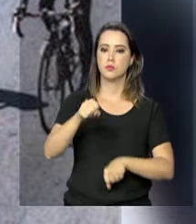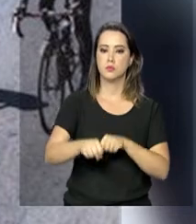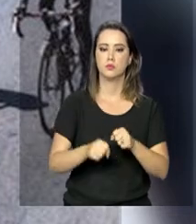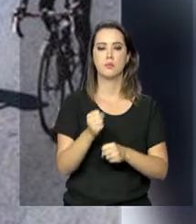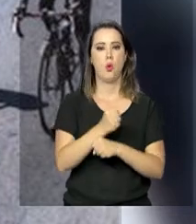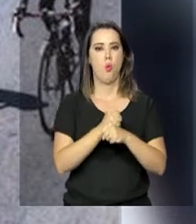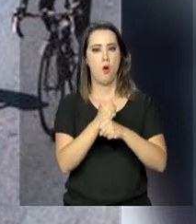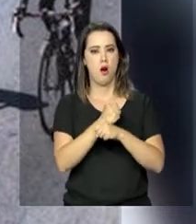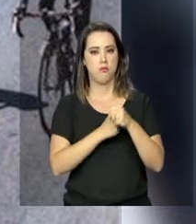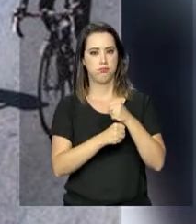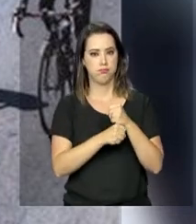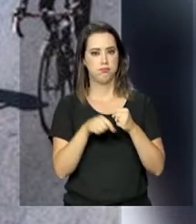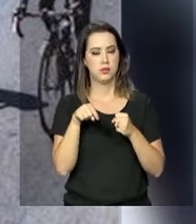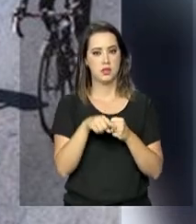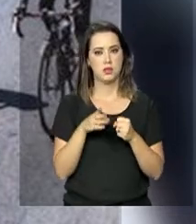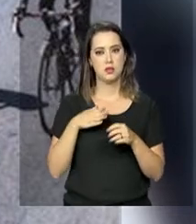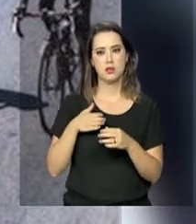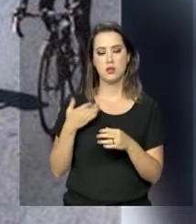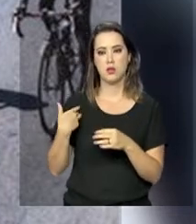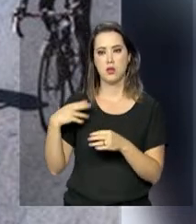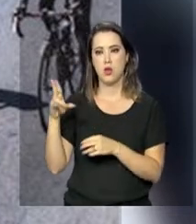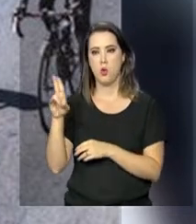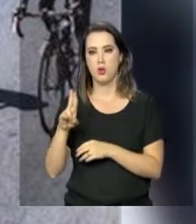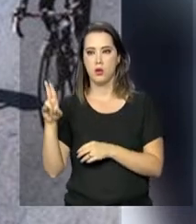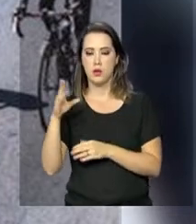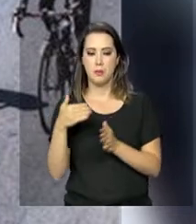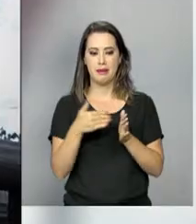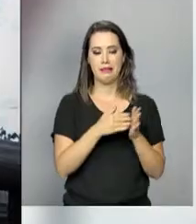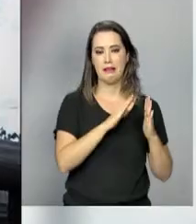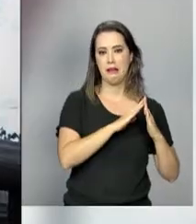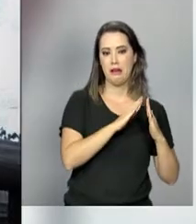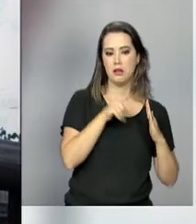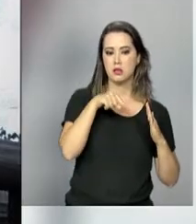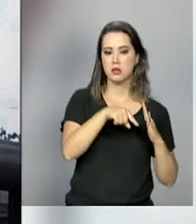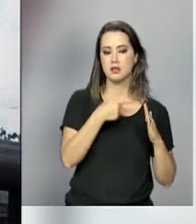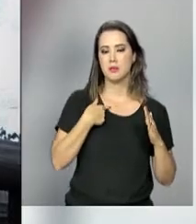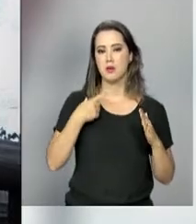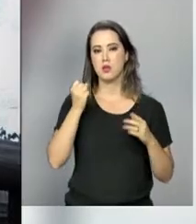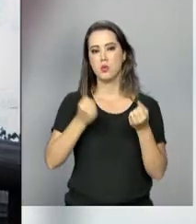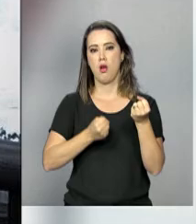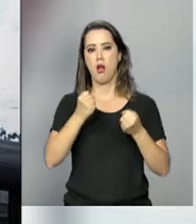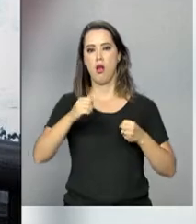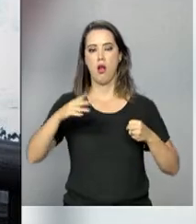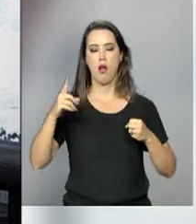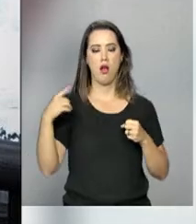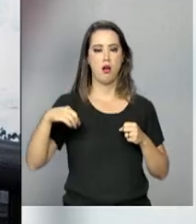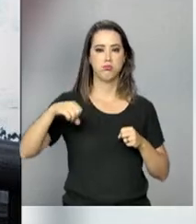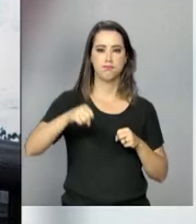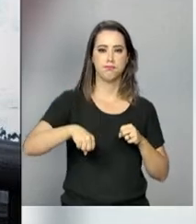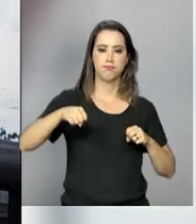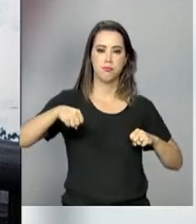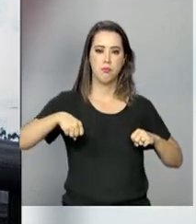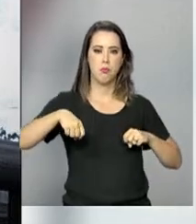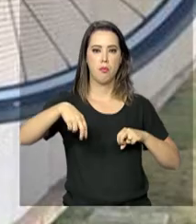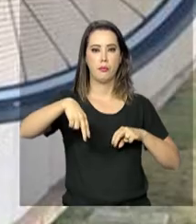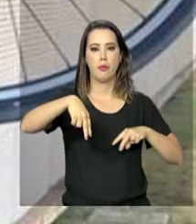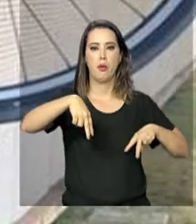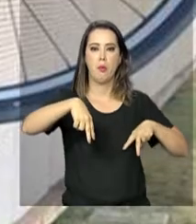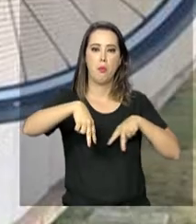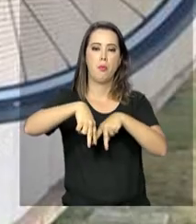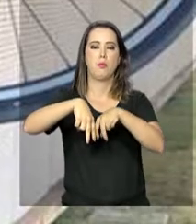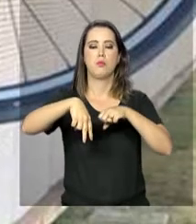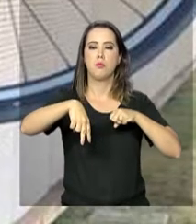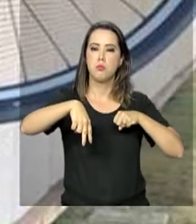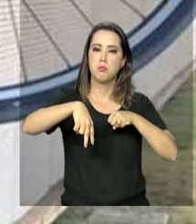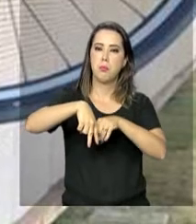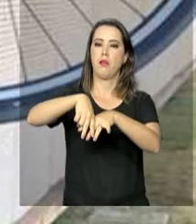ele usava a bicicleta para ir da universidade para casa quando foi atingido por um carro em alta velocidade ele chegou a ser levado